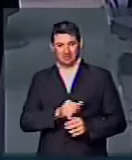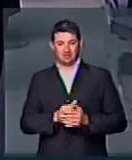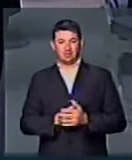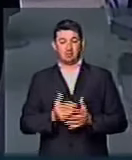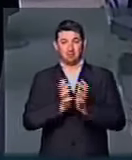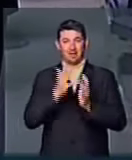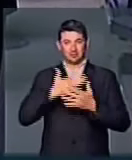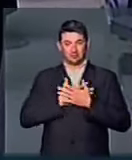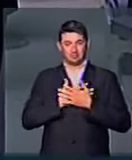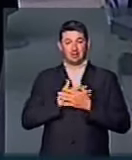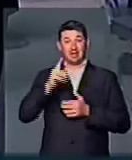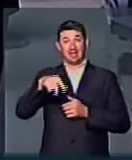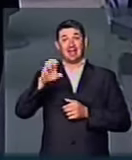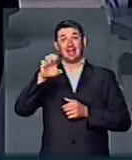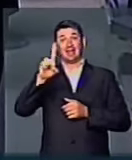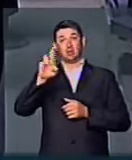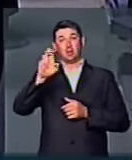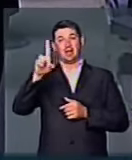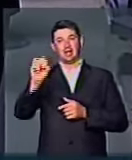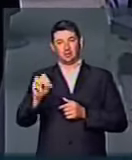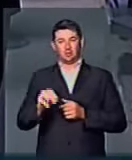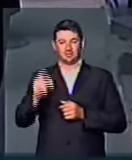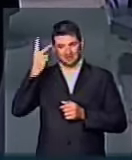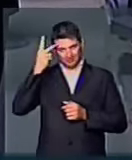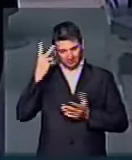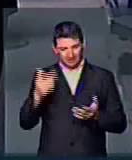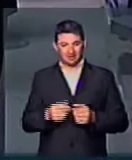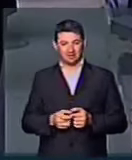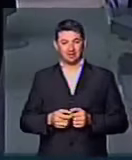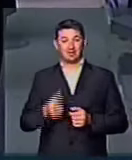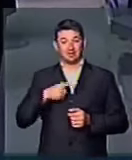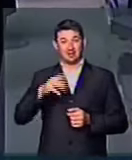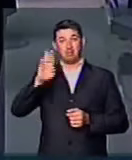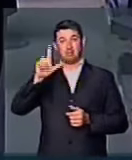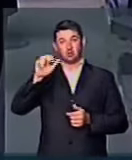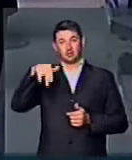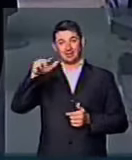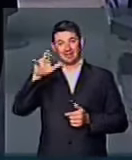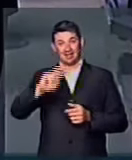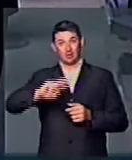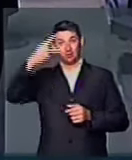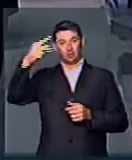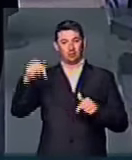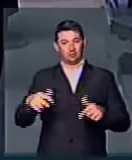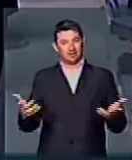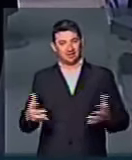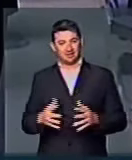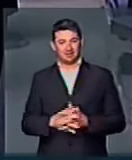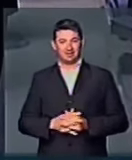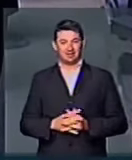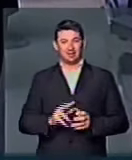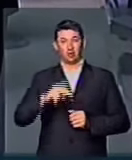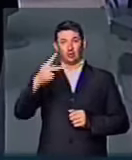pelo meu partido em São Paulo é o Eduardo Bolsonaro. Então agora o parlamento tem Bolsonaro elevado ao quadrado aqui, né?